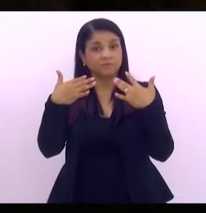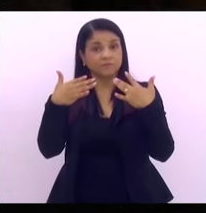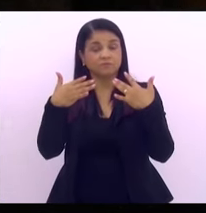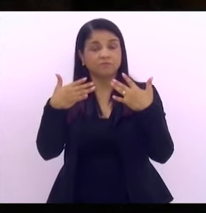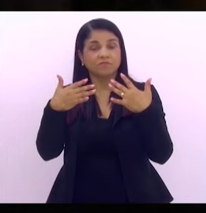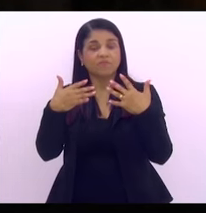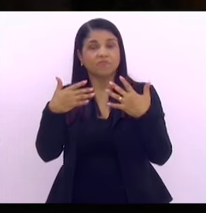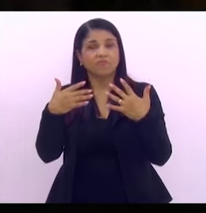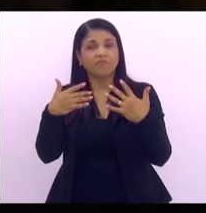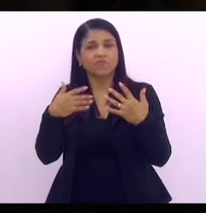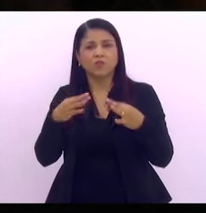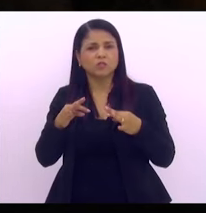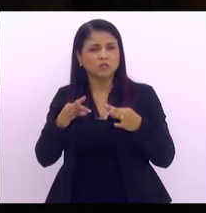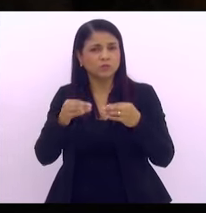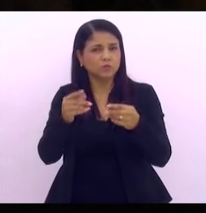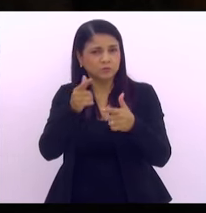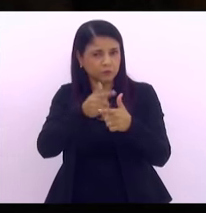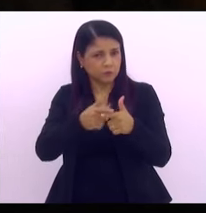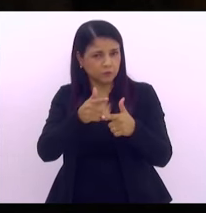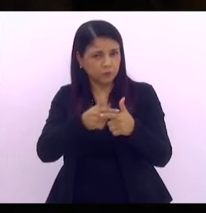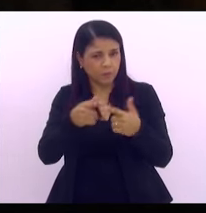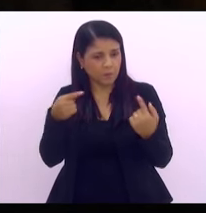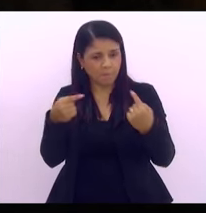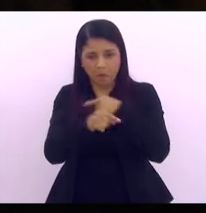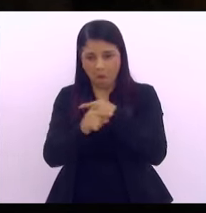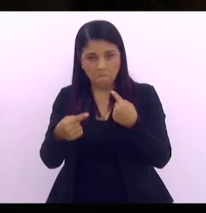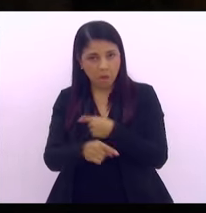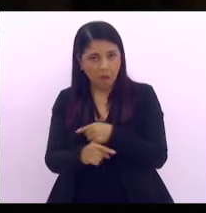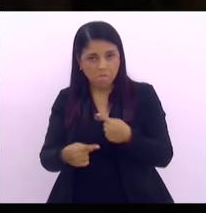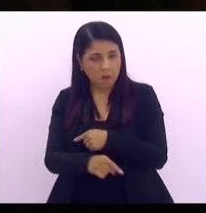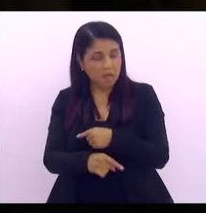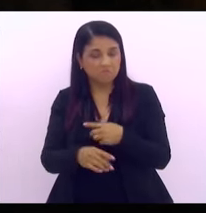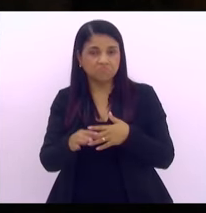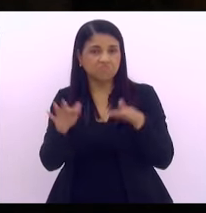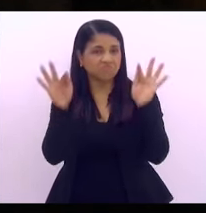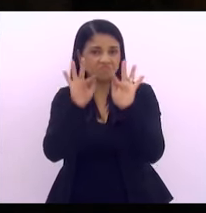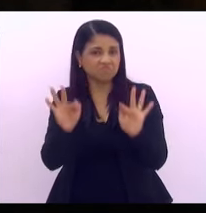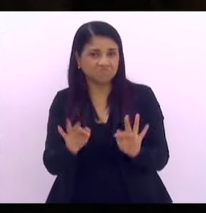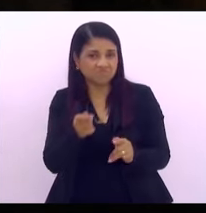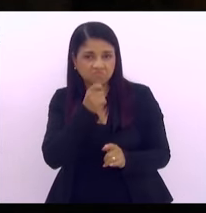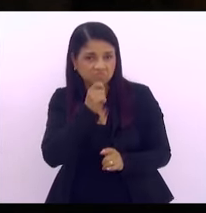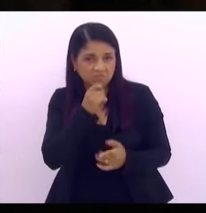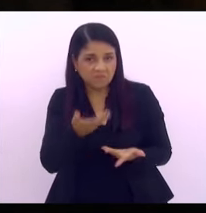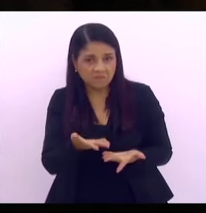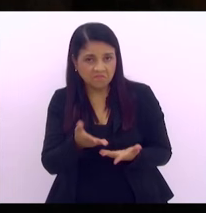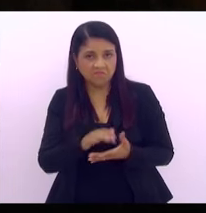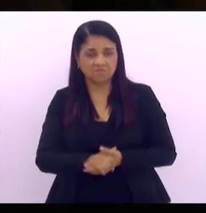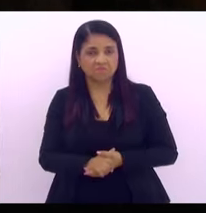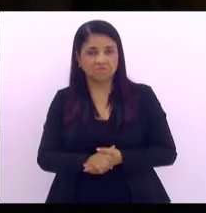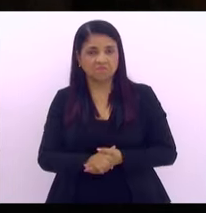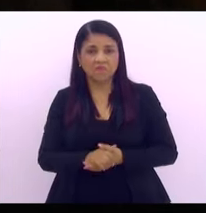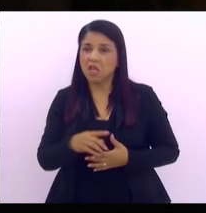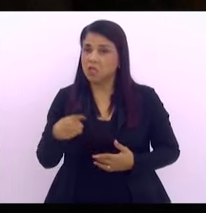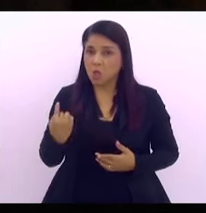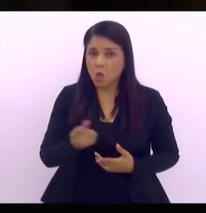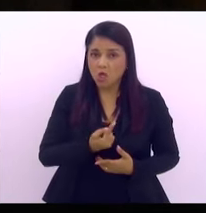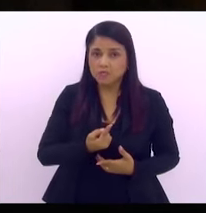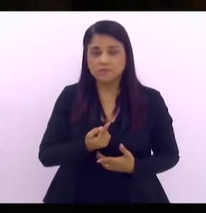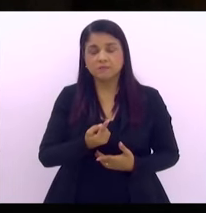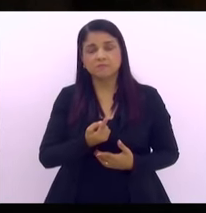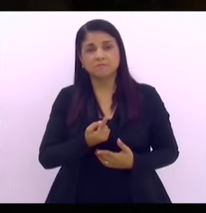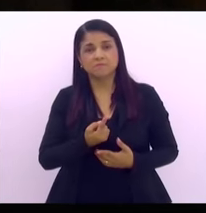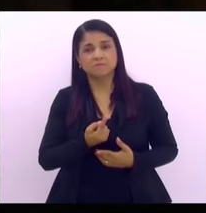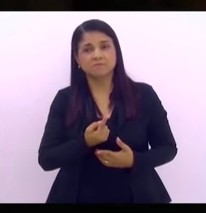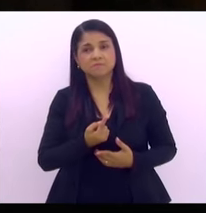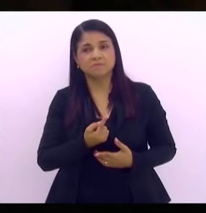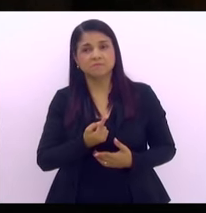esses desencontros não trazem nenhuma felicidade, nem a nós que